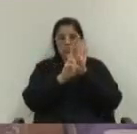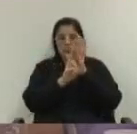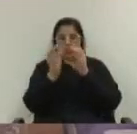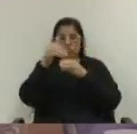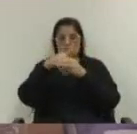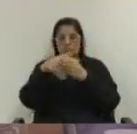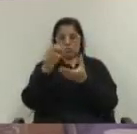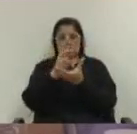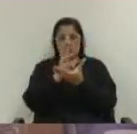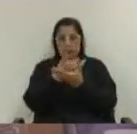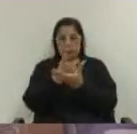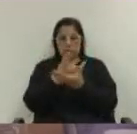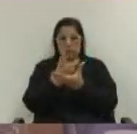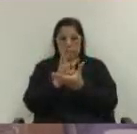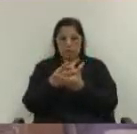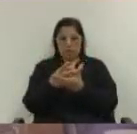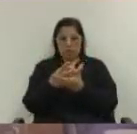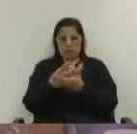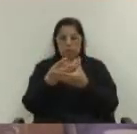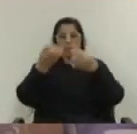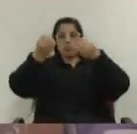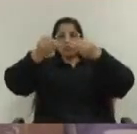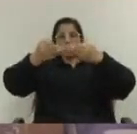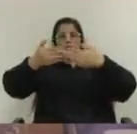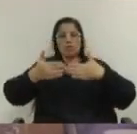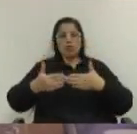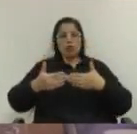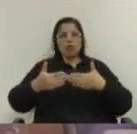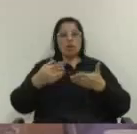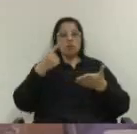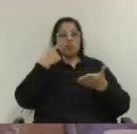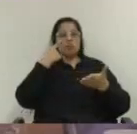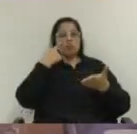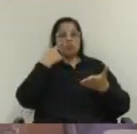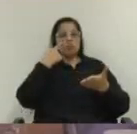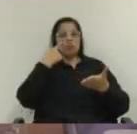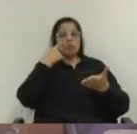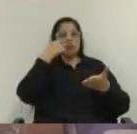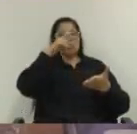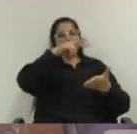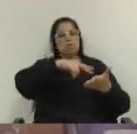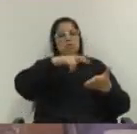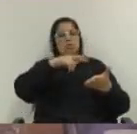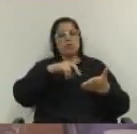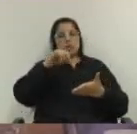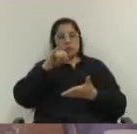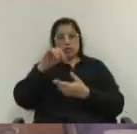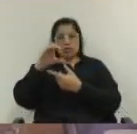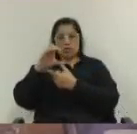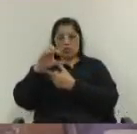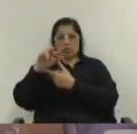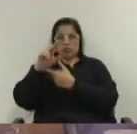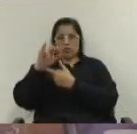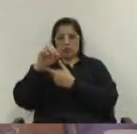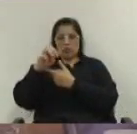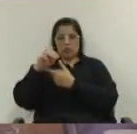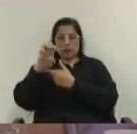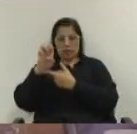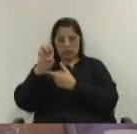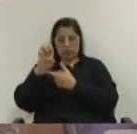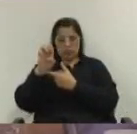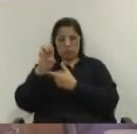Limeira. Fatos descritos configuram eventual prática de crime de responsabilidade e ou